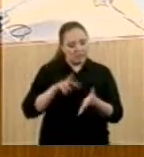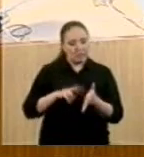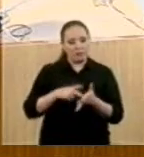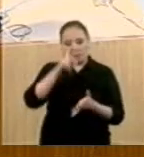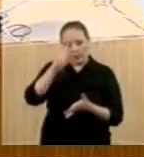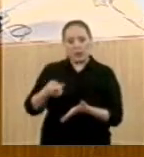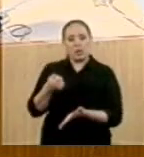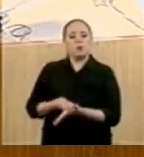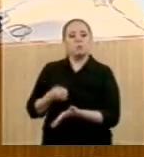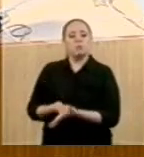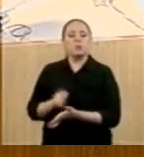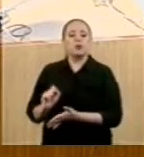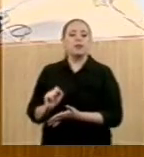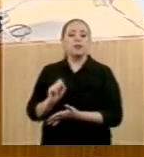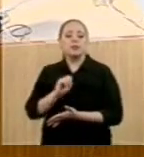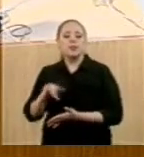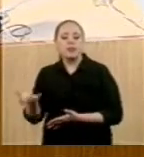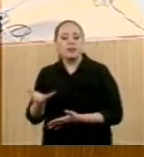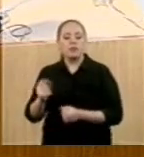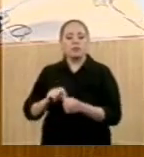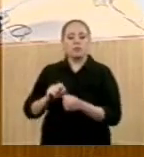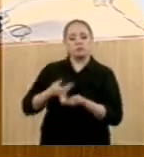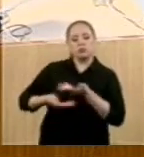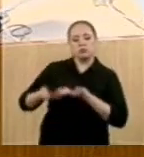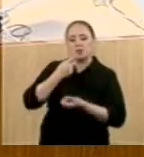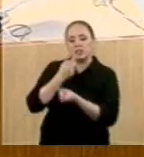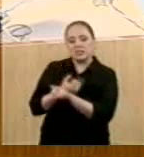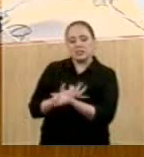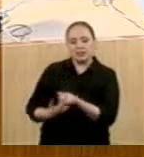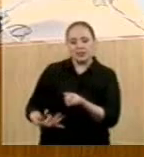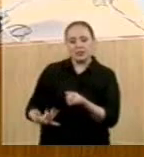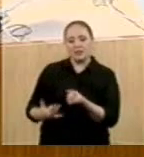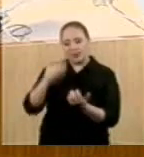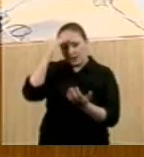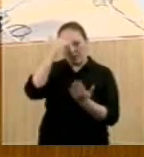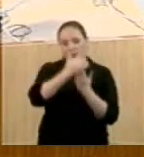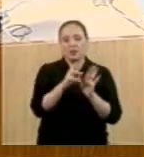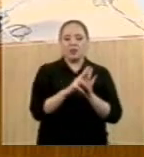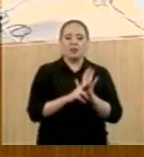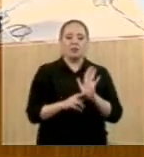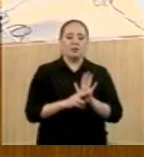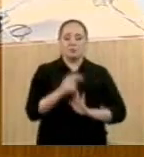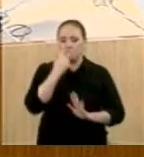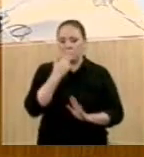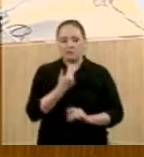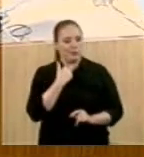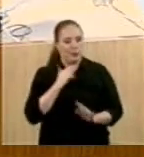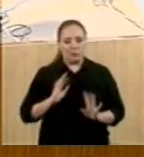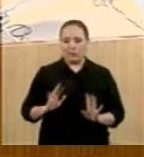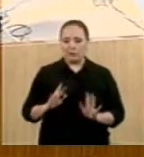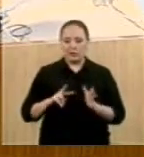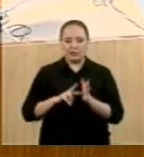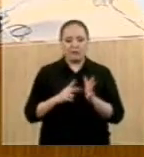que praticamente, caso queiram fazê-lo à luz dessa normativa, se abstenham de exercer a sua